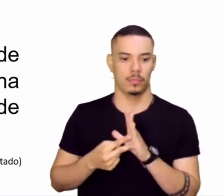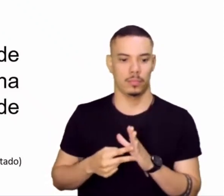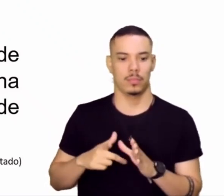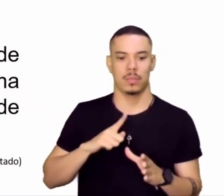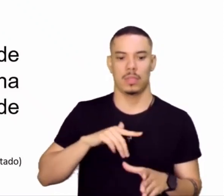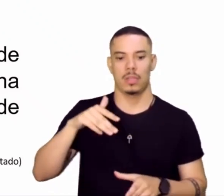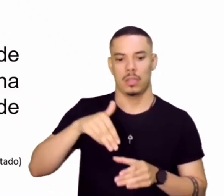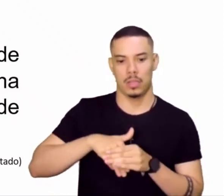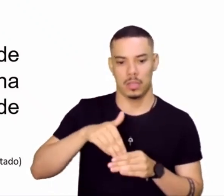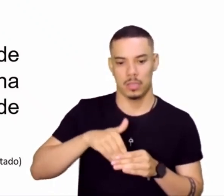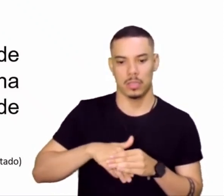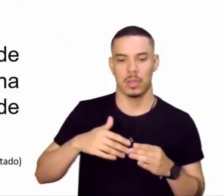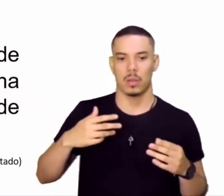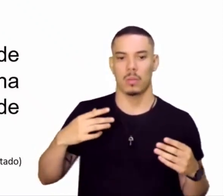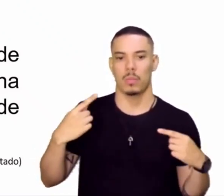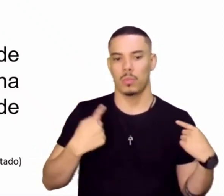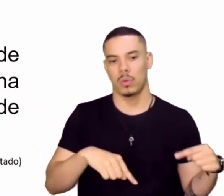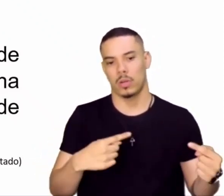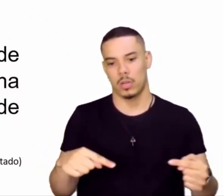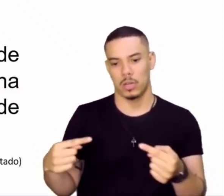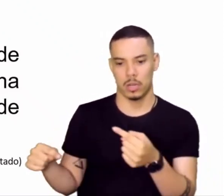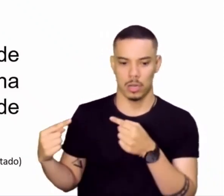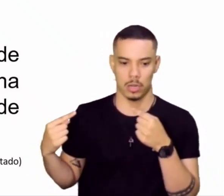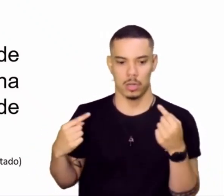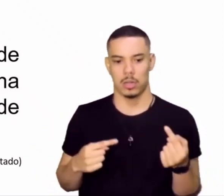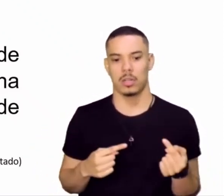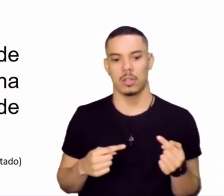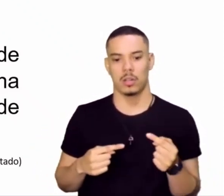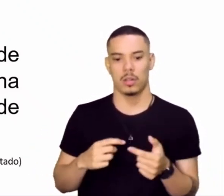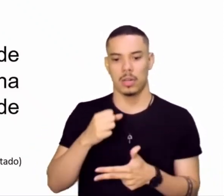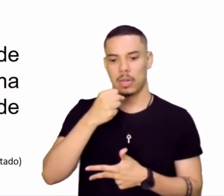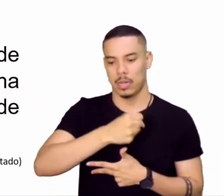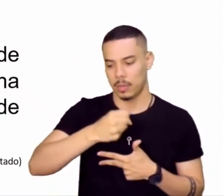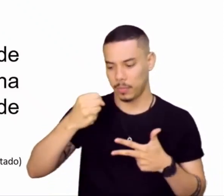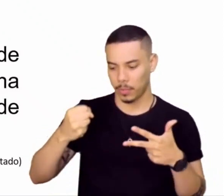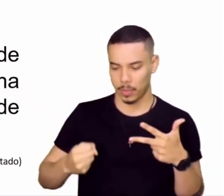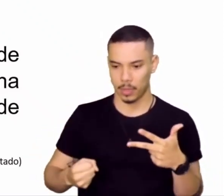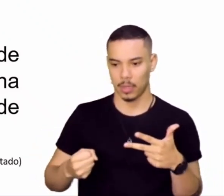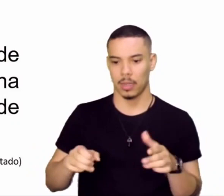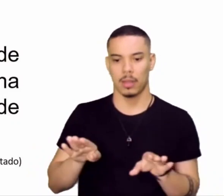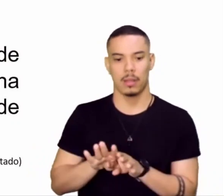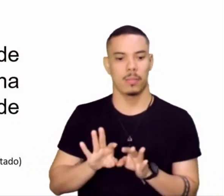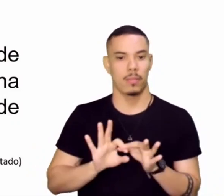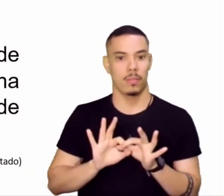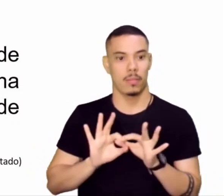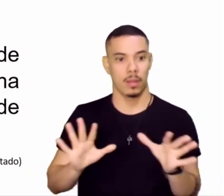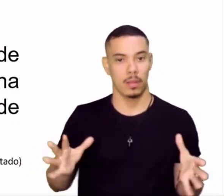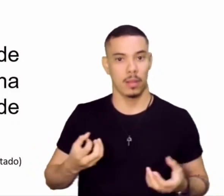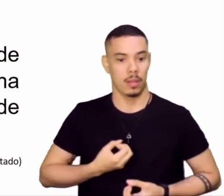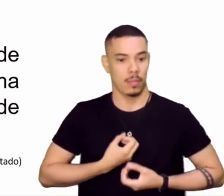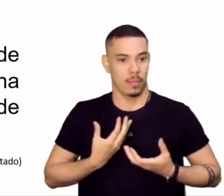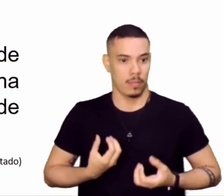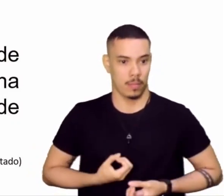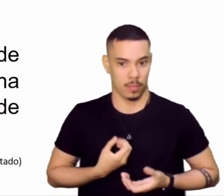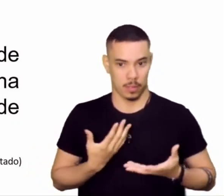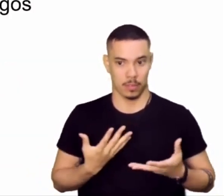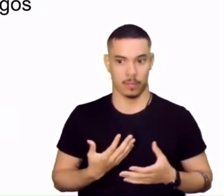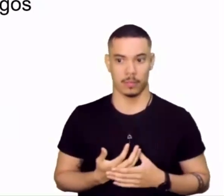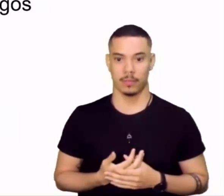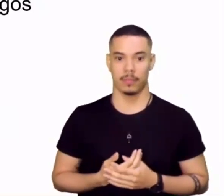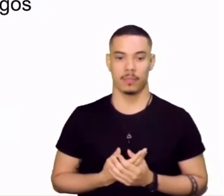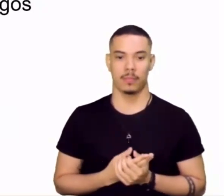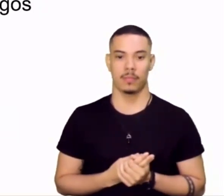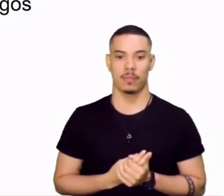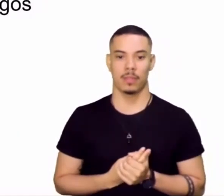partido político, divisão republicana dos três poderes, além da liberdade de pensamento e de expressão, tá?